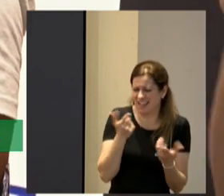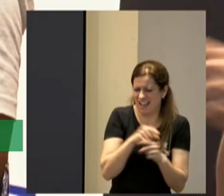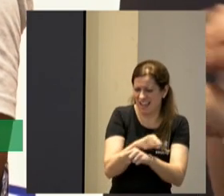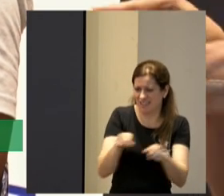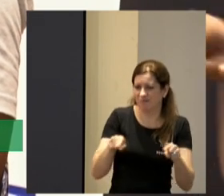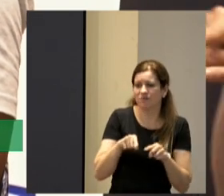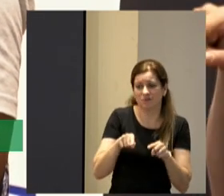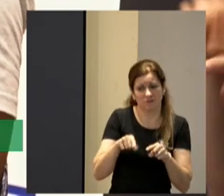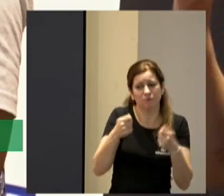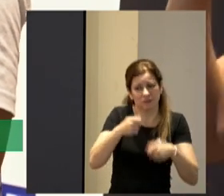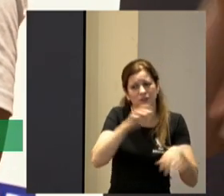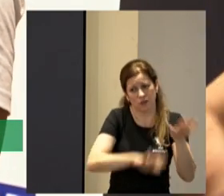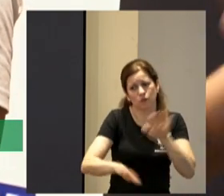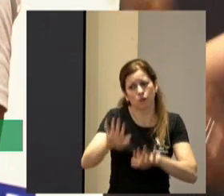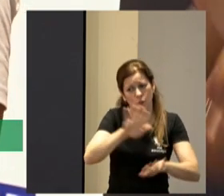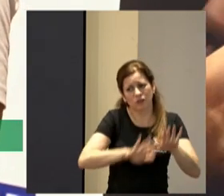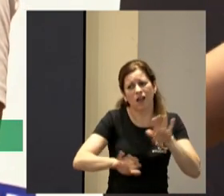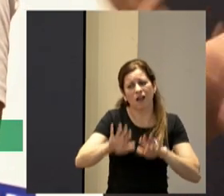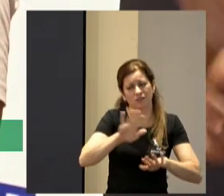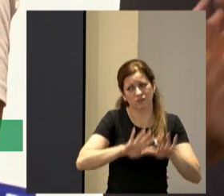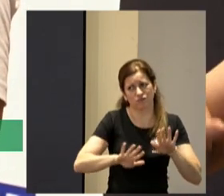recreativo.